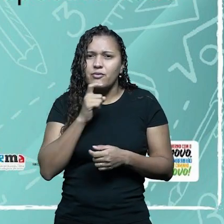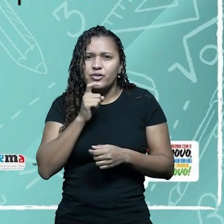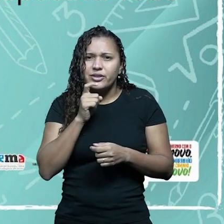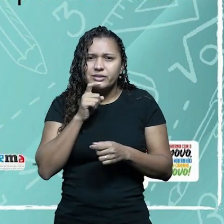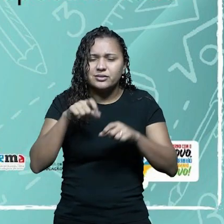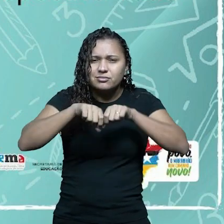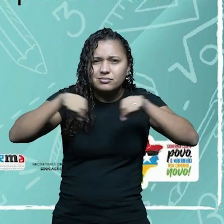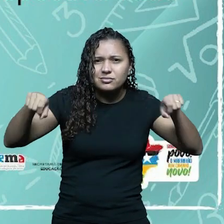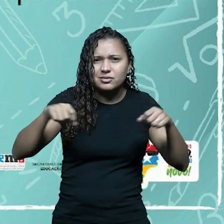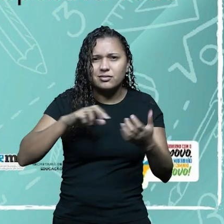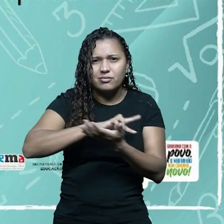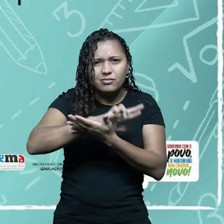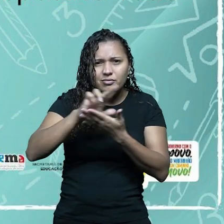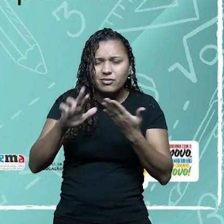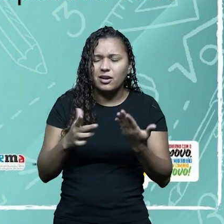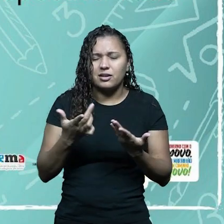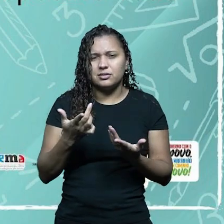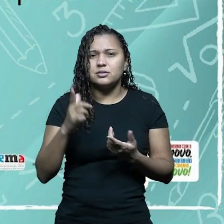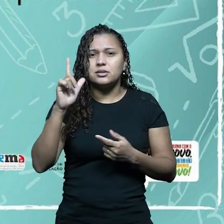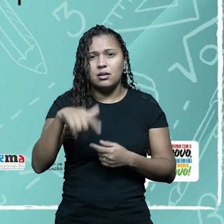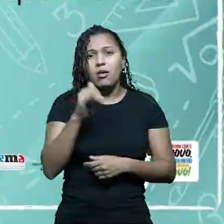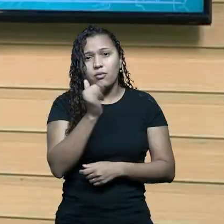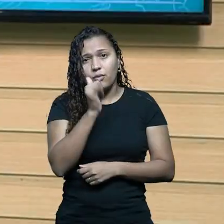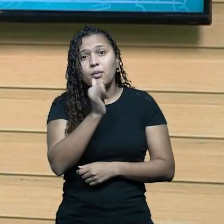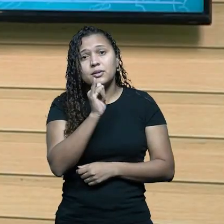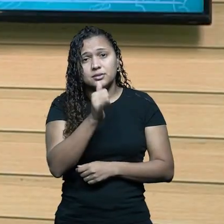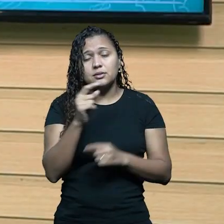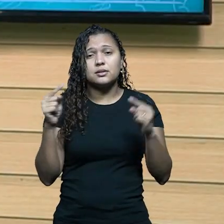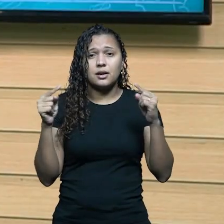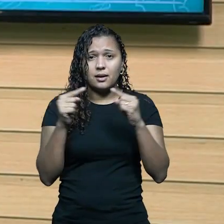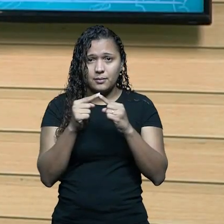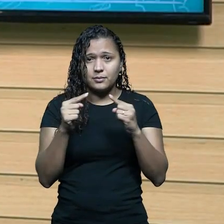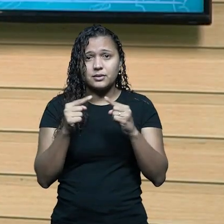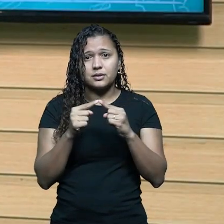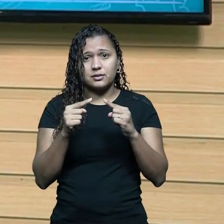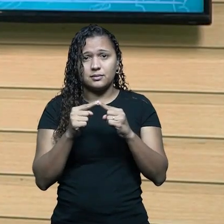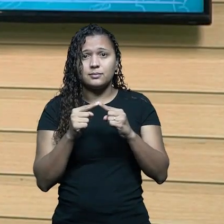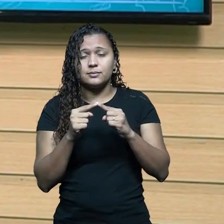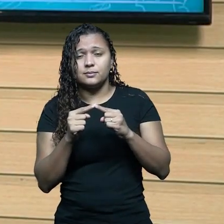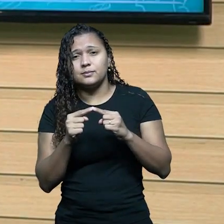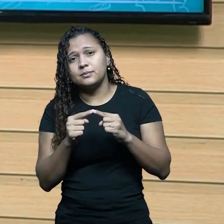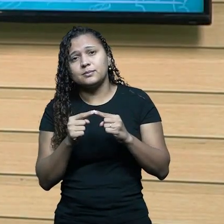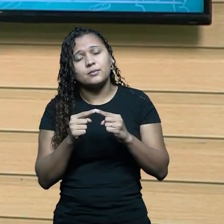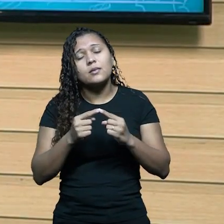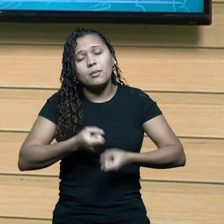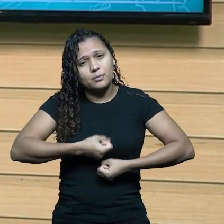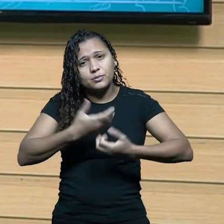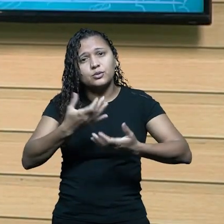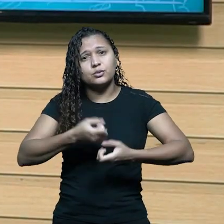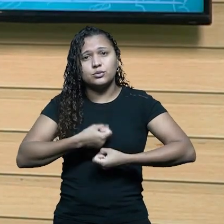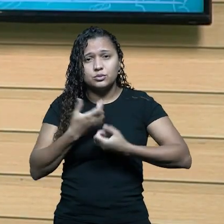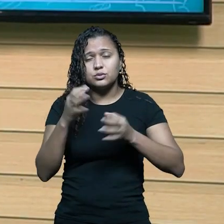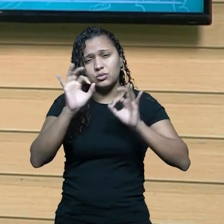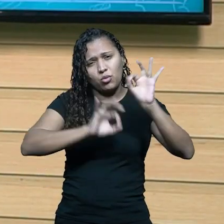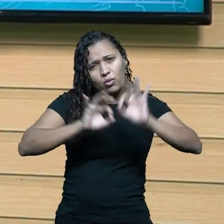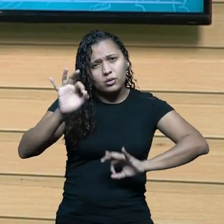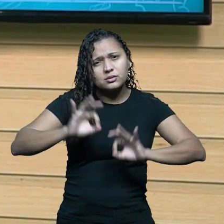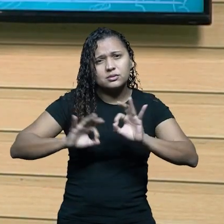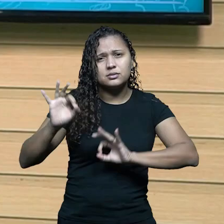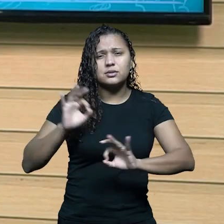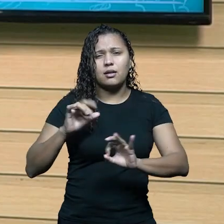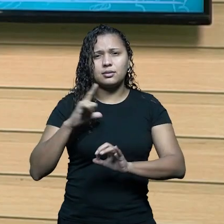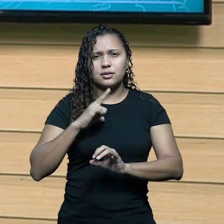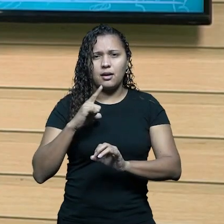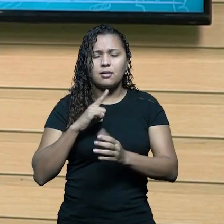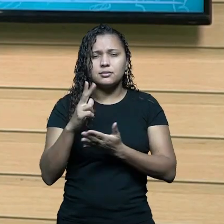compressor, e estas informações serão feitas, produzidas, elaboradas dentro do